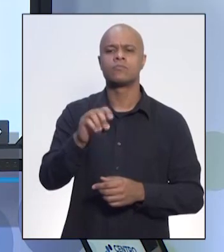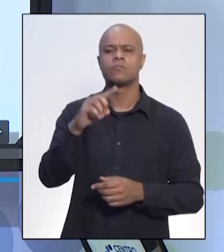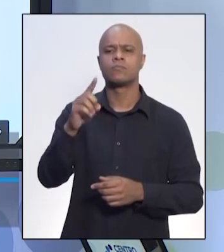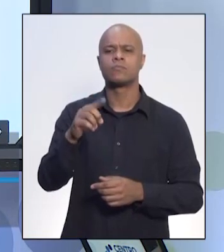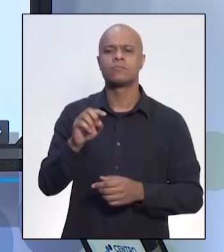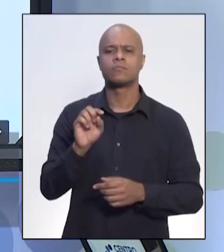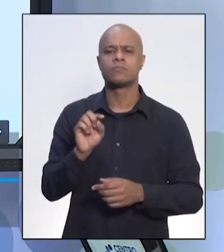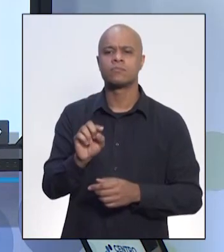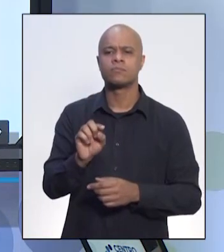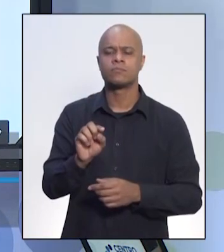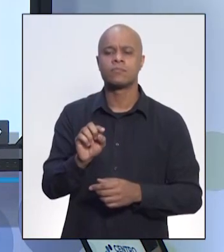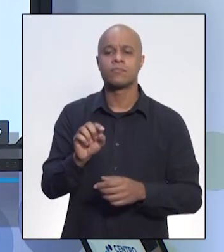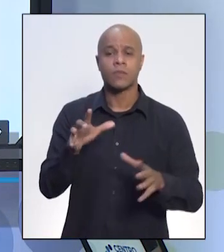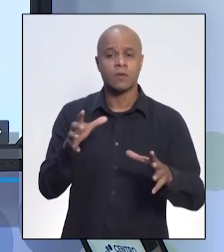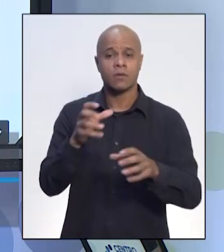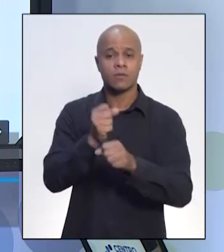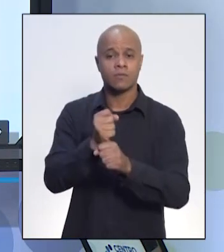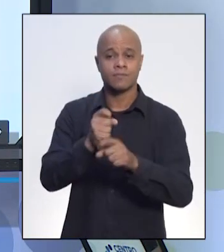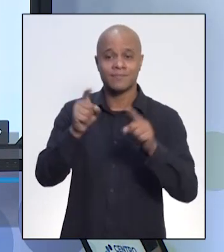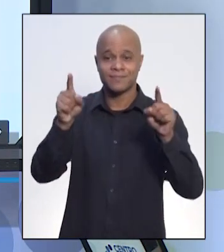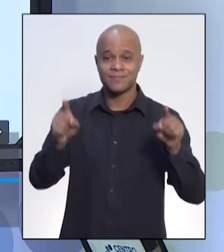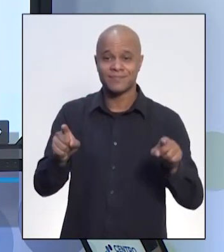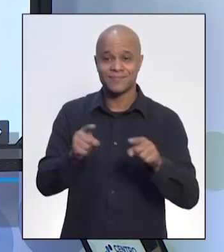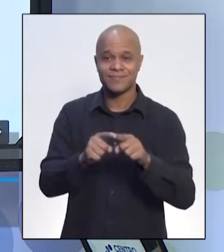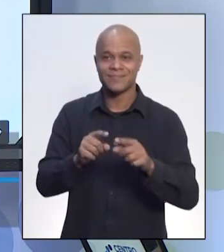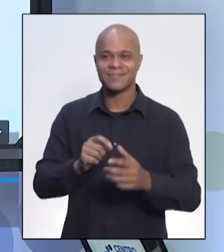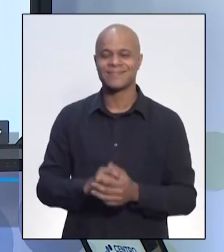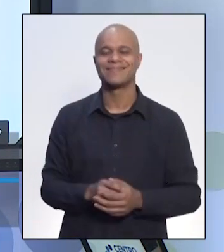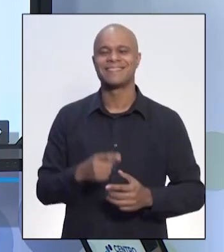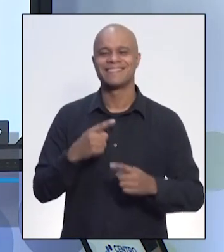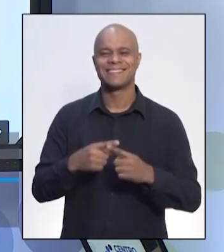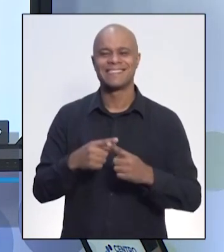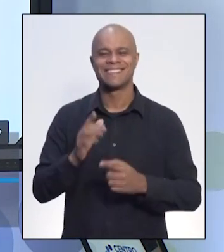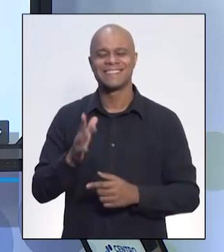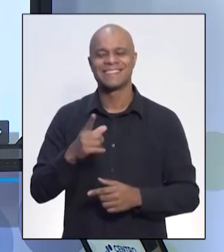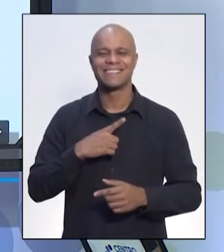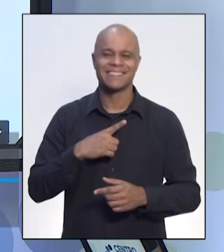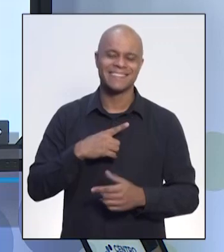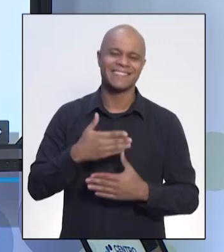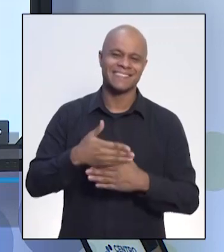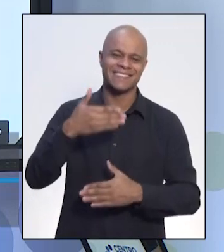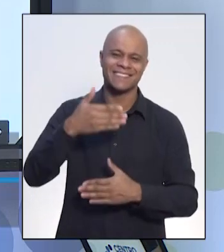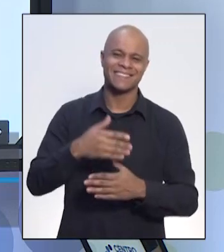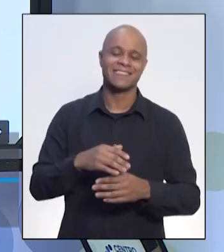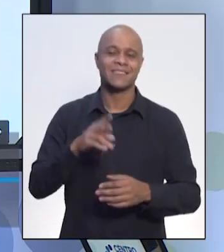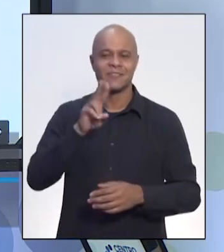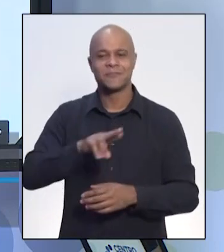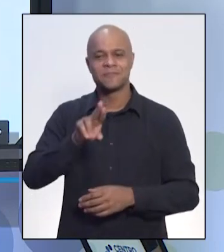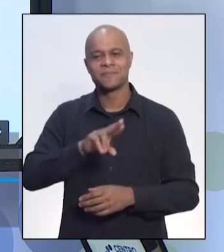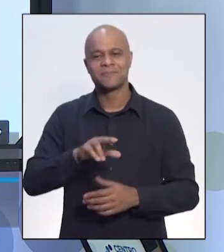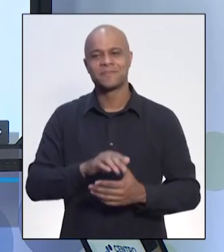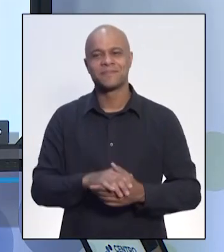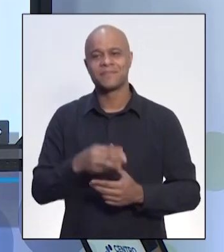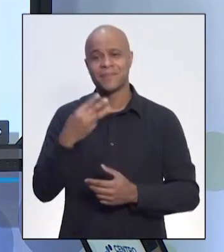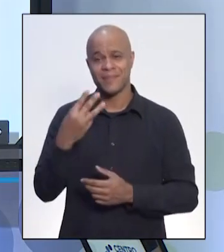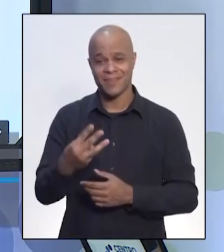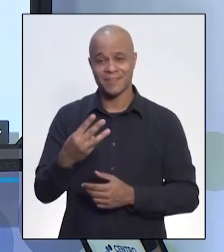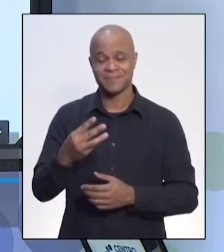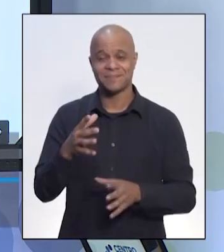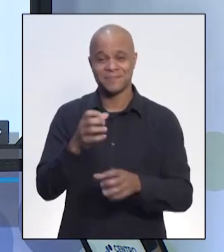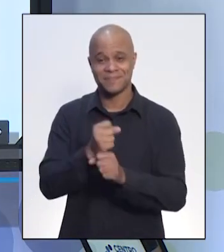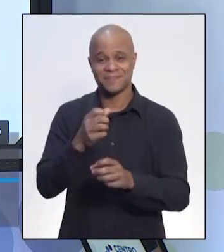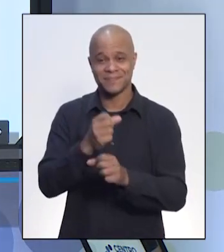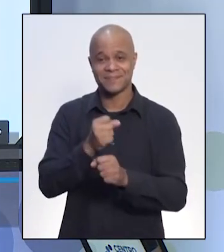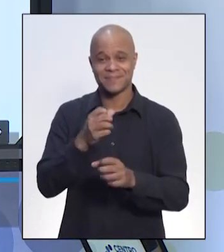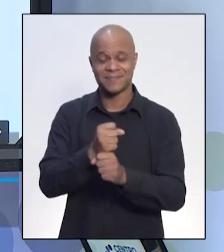aí? 3. Por que não tem esse quarto? Porque aqui já era o muro que tinha lá. Então, a gente vai usar esses 3, vai